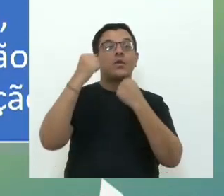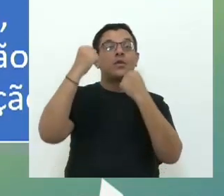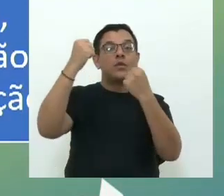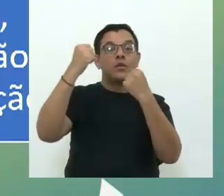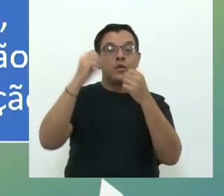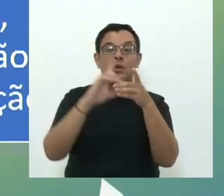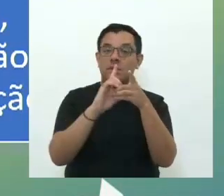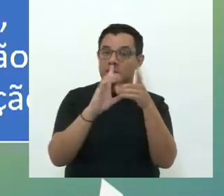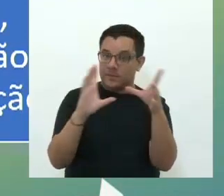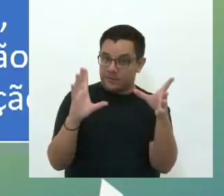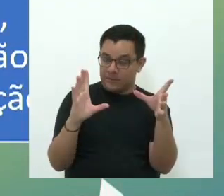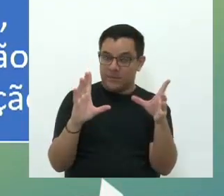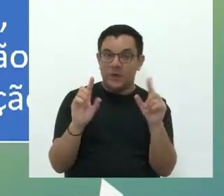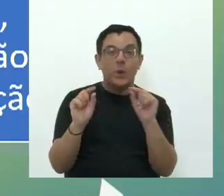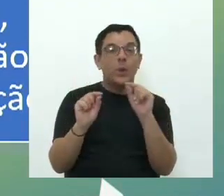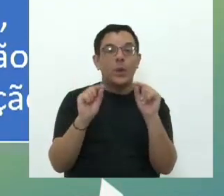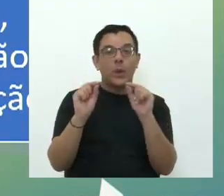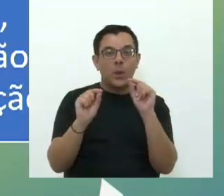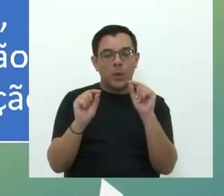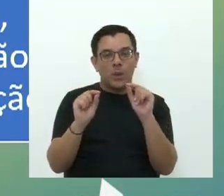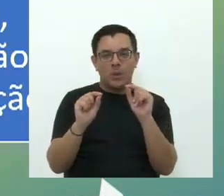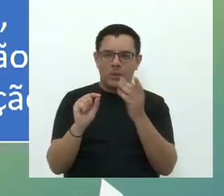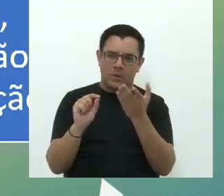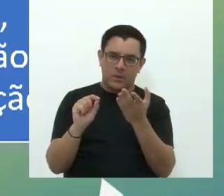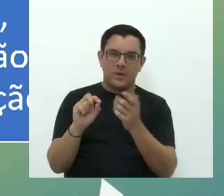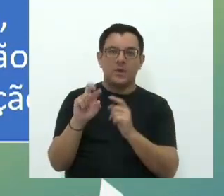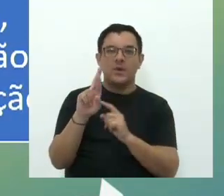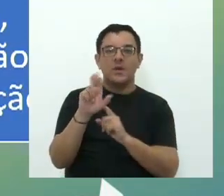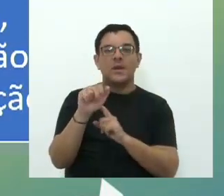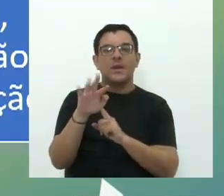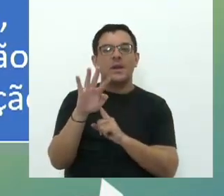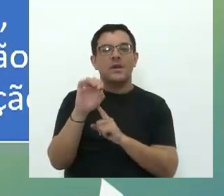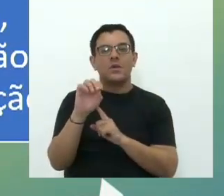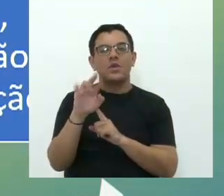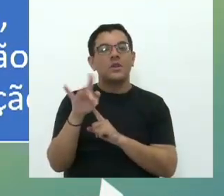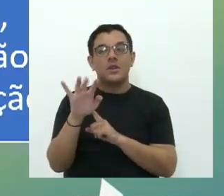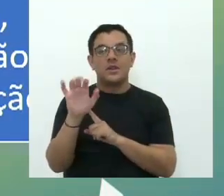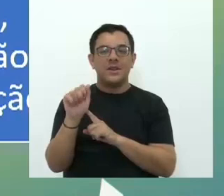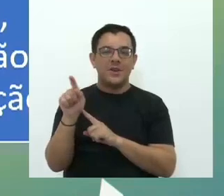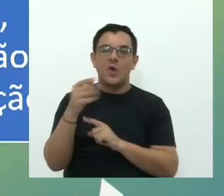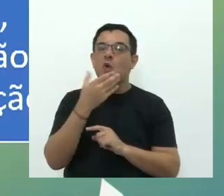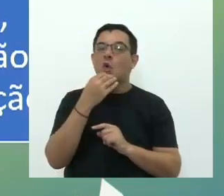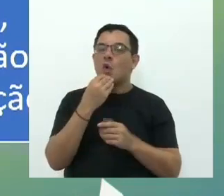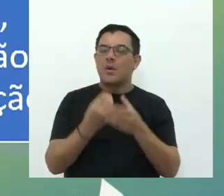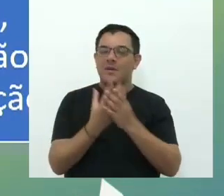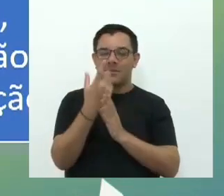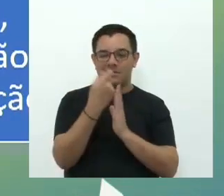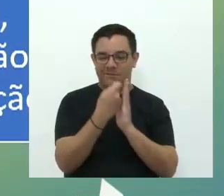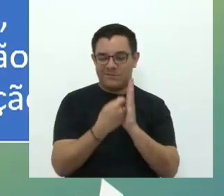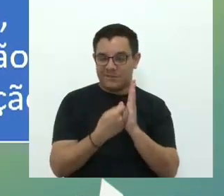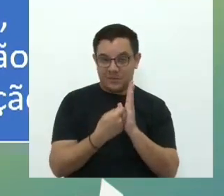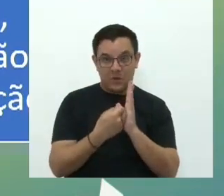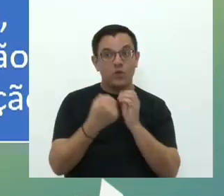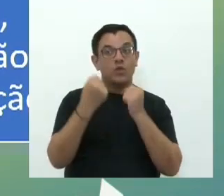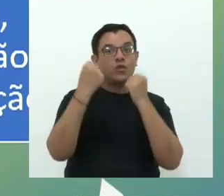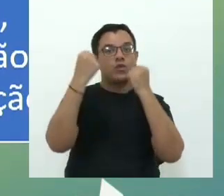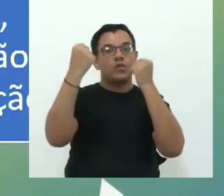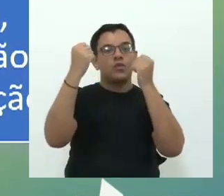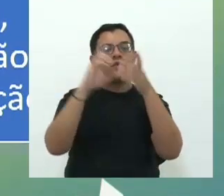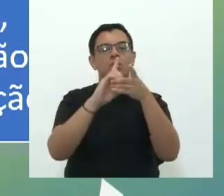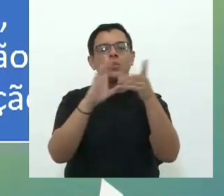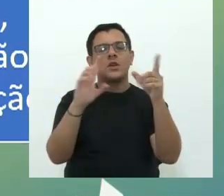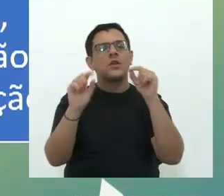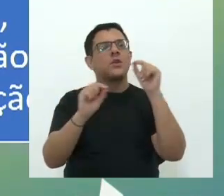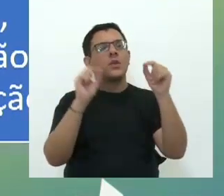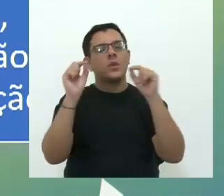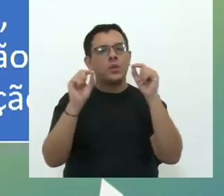aqui eu vou parafrasear eh o autor Renato Janini Ribeiro ele diz o seguinte que o ponto forte da Democracia é que quando os